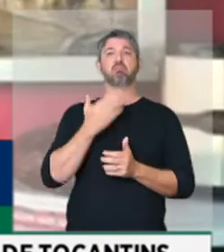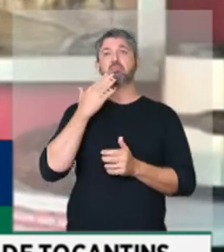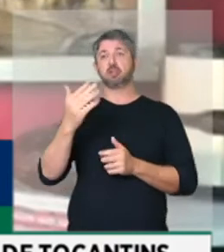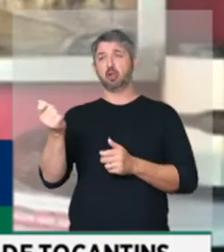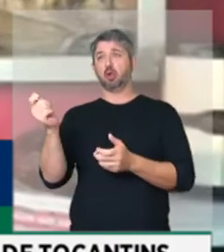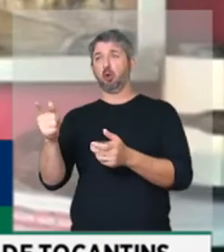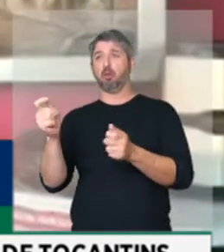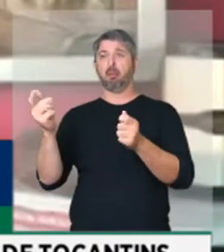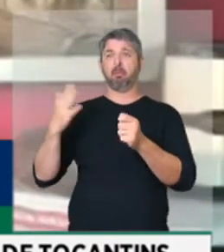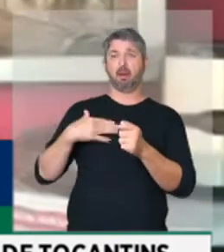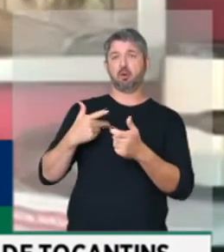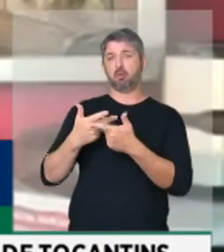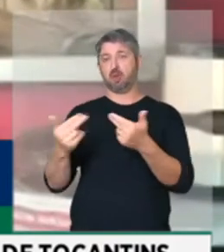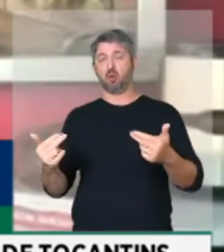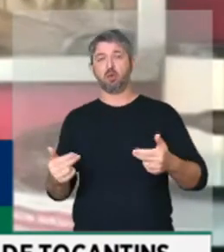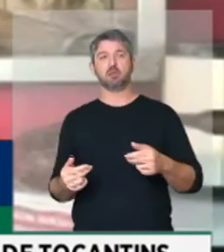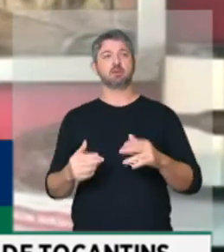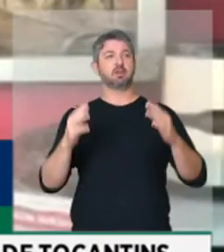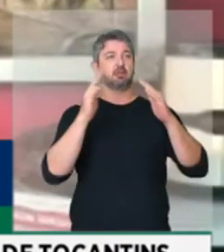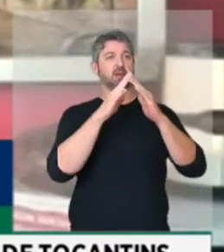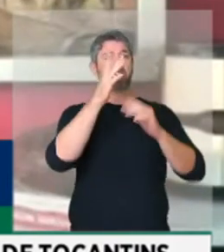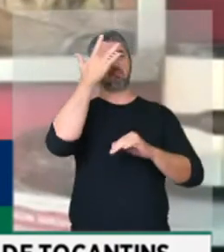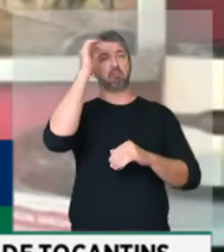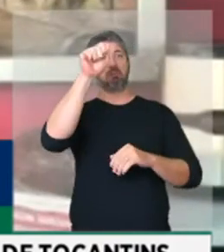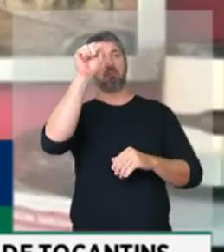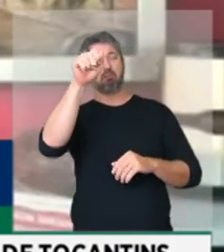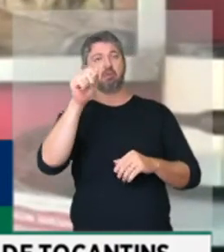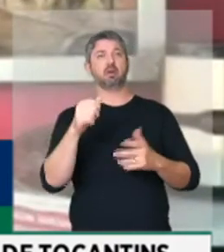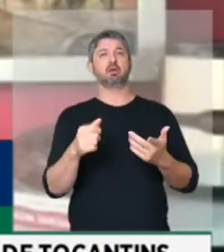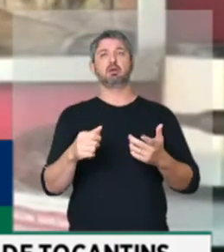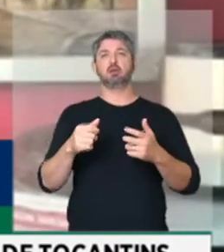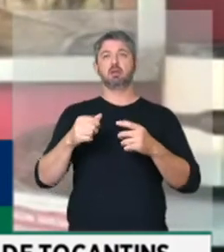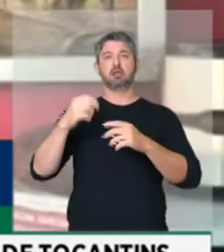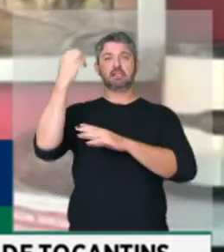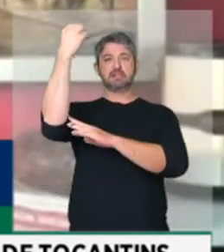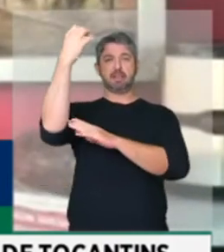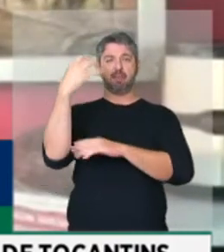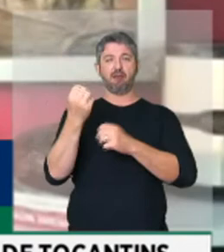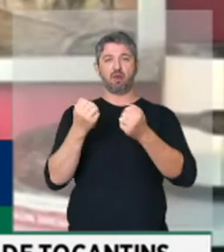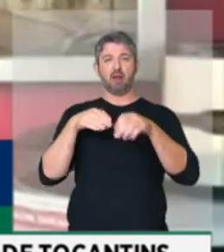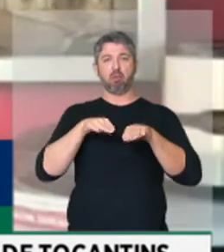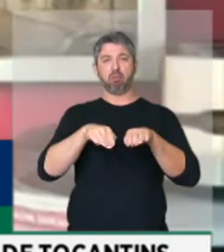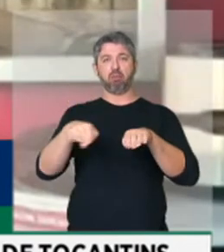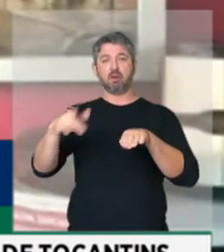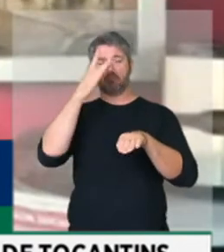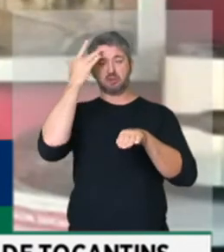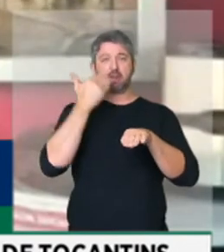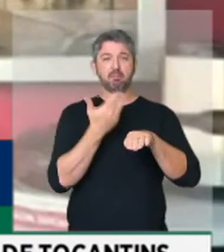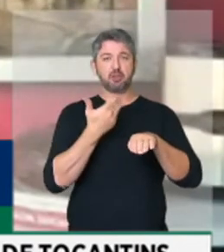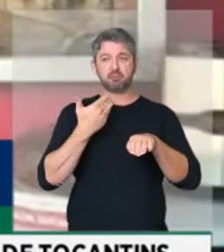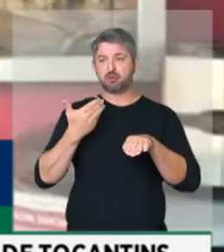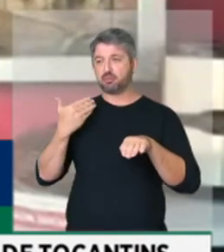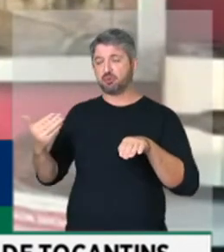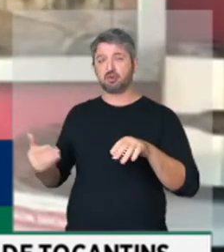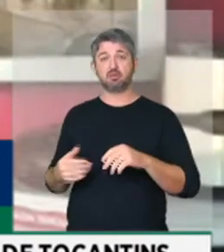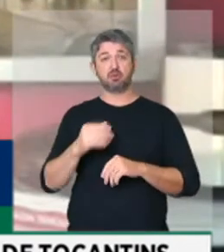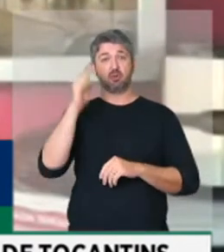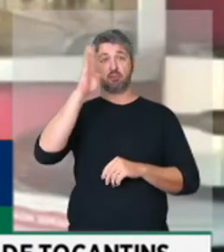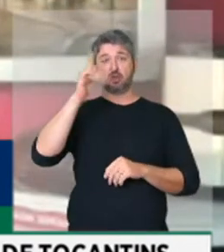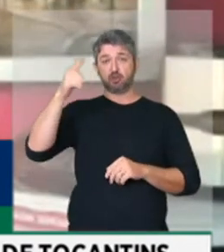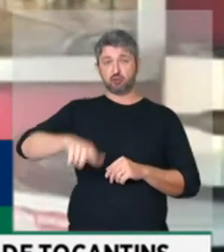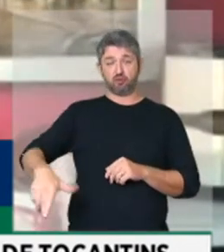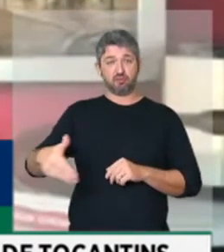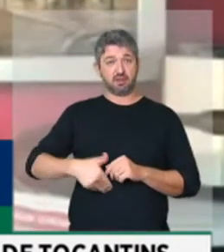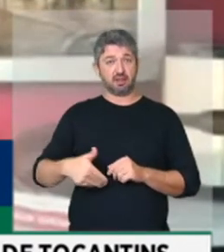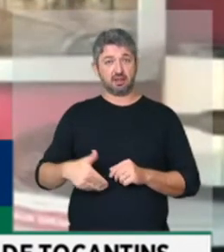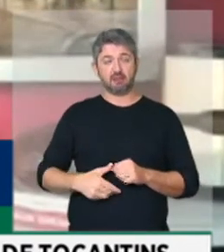residências, nos sinais. As pessoas estão passando fome no nosso país. É o Brasil que voltou para o mapa da fome e é o Brasil